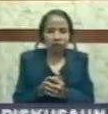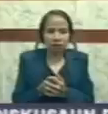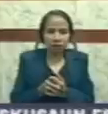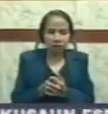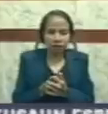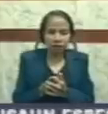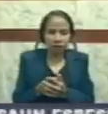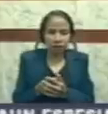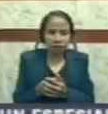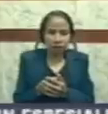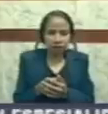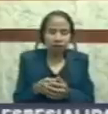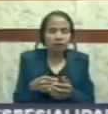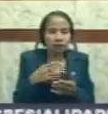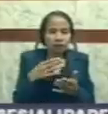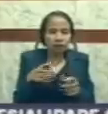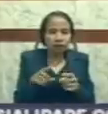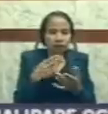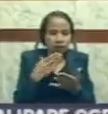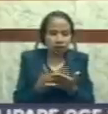Hau hanuin idenemos diak.